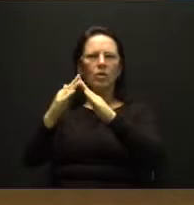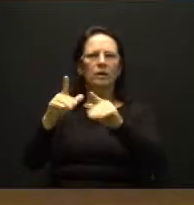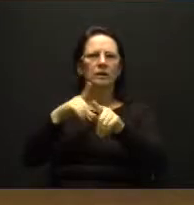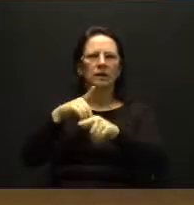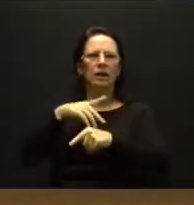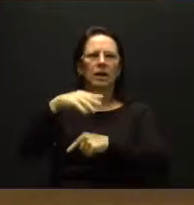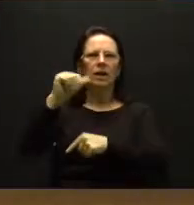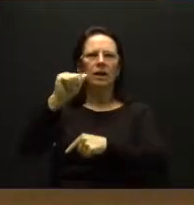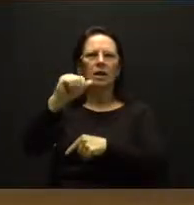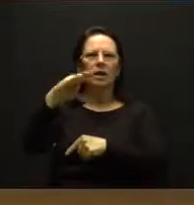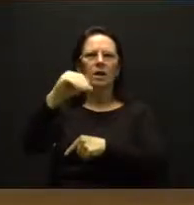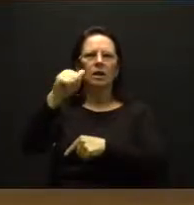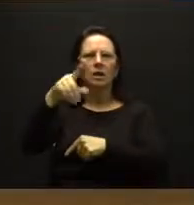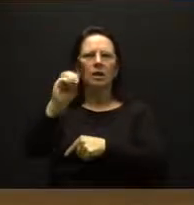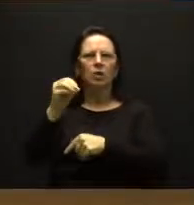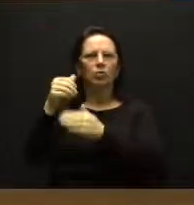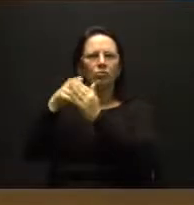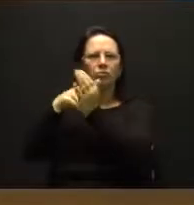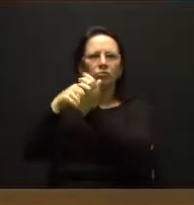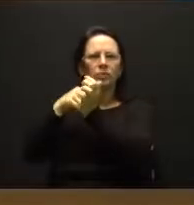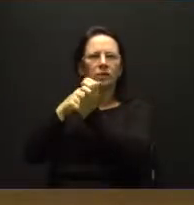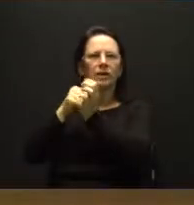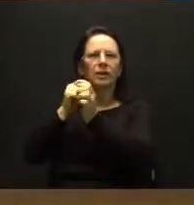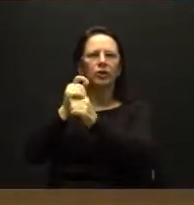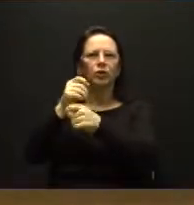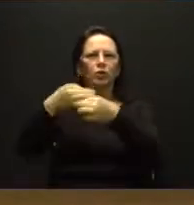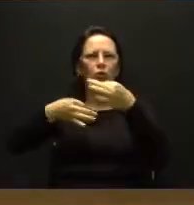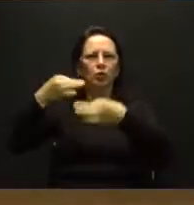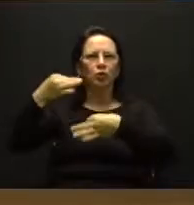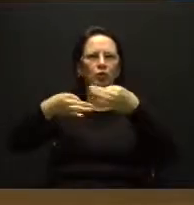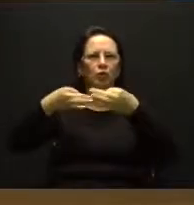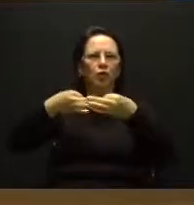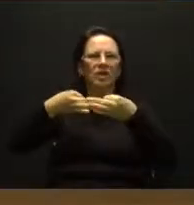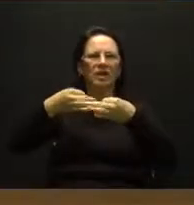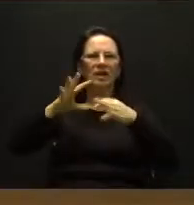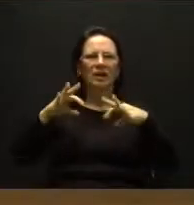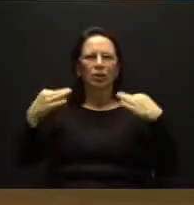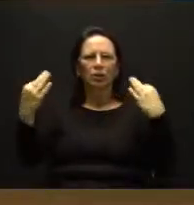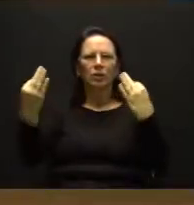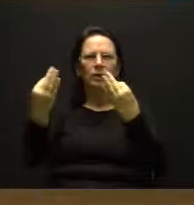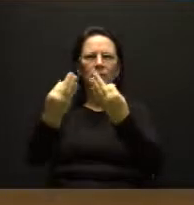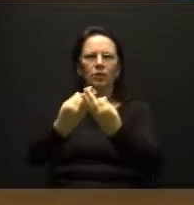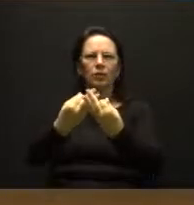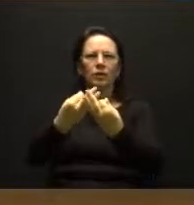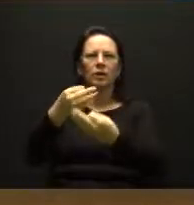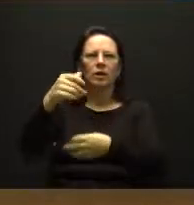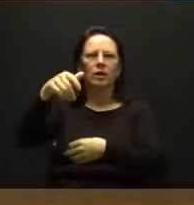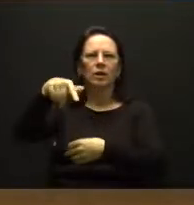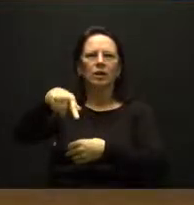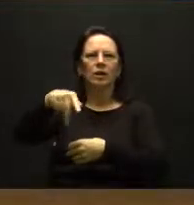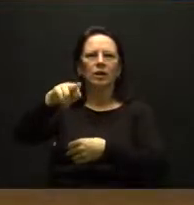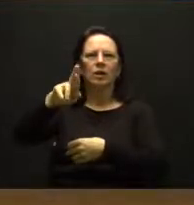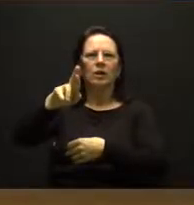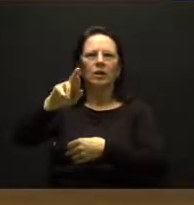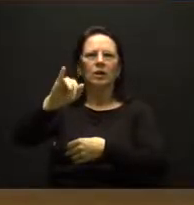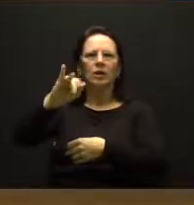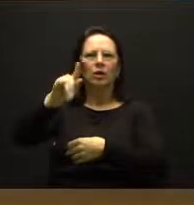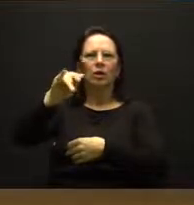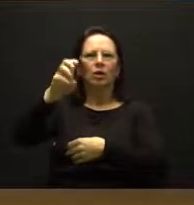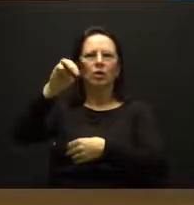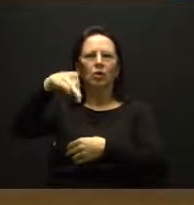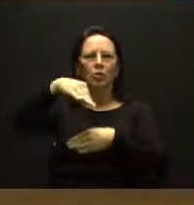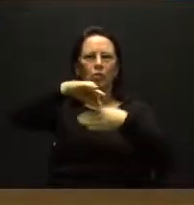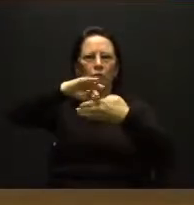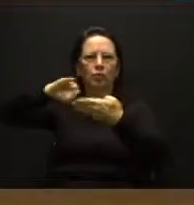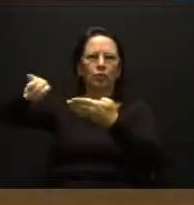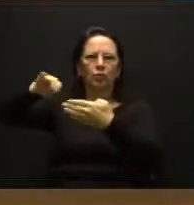em sigilo de junho em segredo de justiça para retirar todas aquelas famílias do quilombo para que fosse instaurado ea portaria